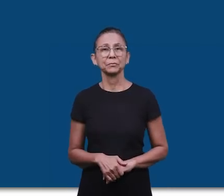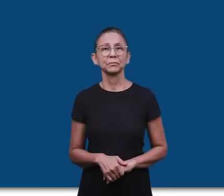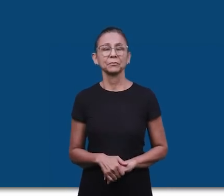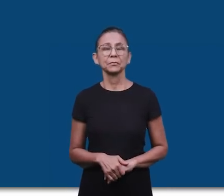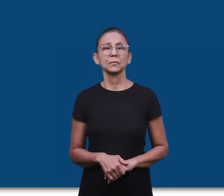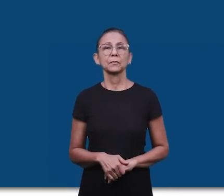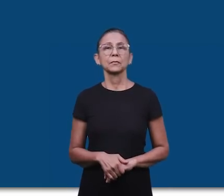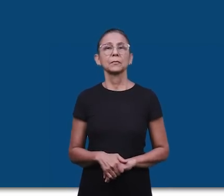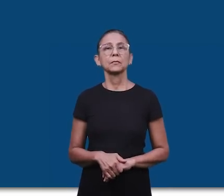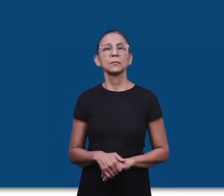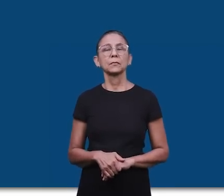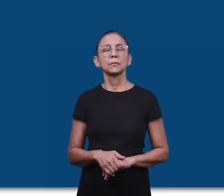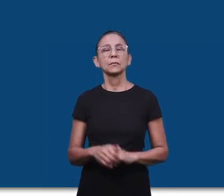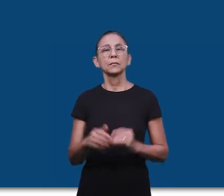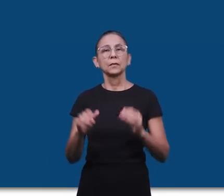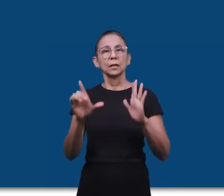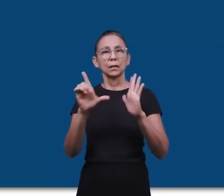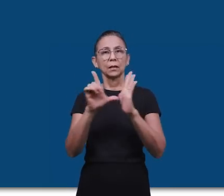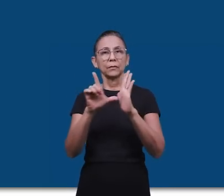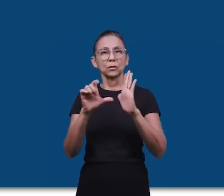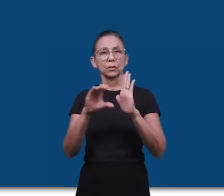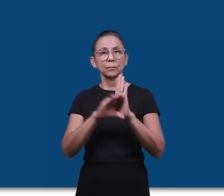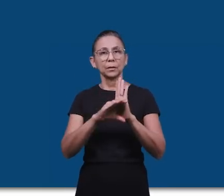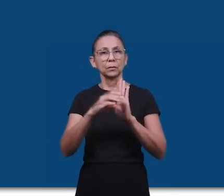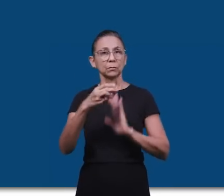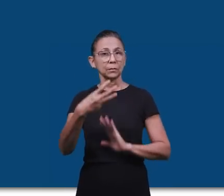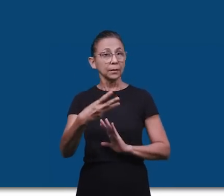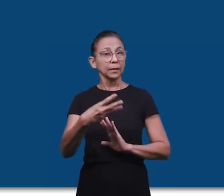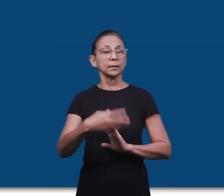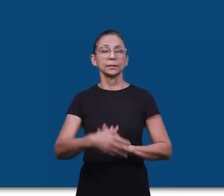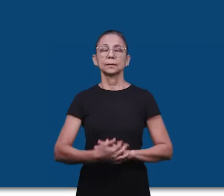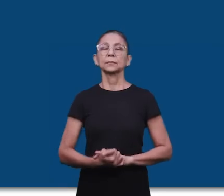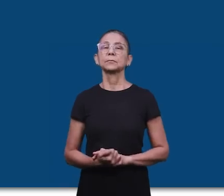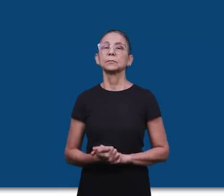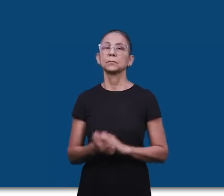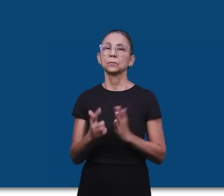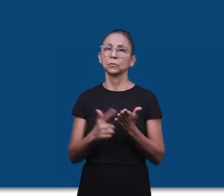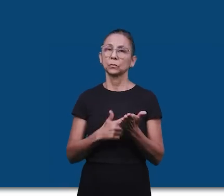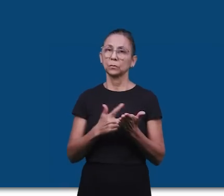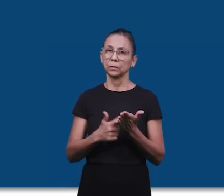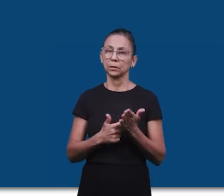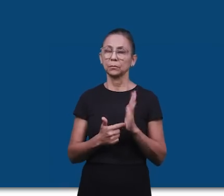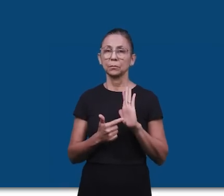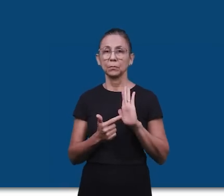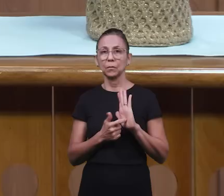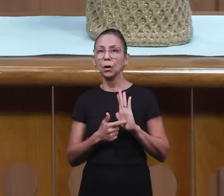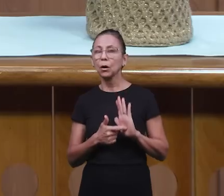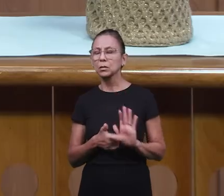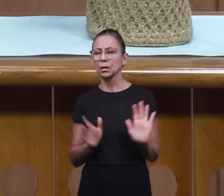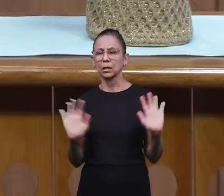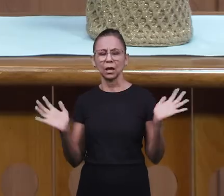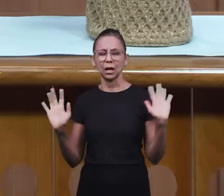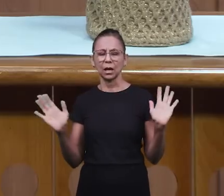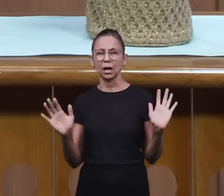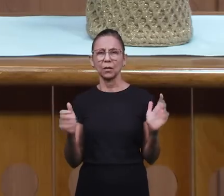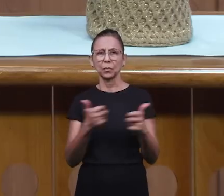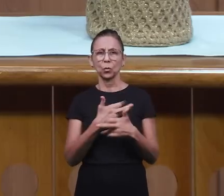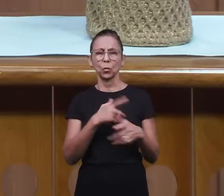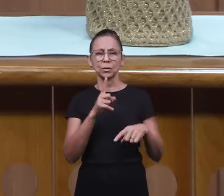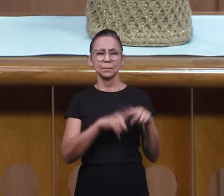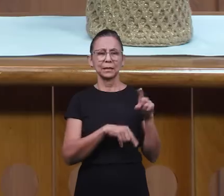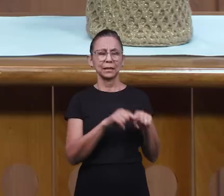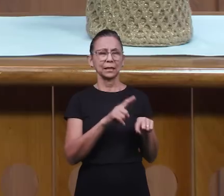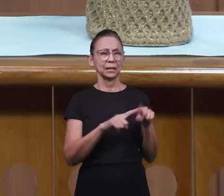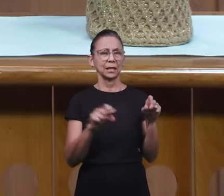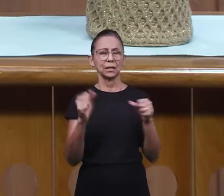pacíficas. E isso está em Levítico capítulo 3. Então está aqui diante dos irmãos para dar uma olhada, Ele diz: não me agradarei das